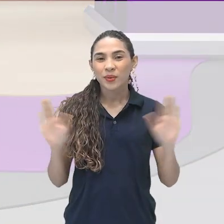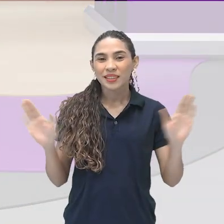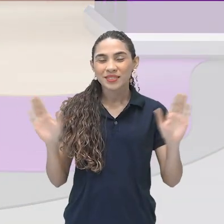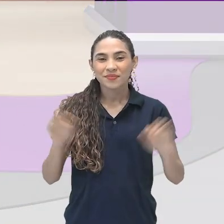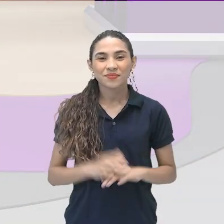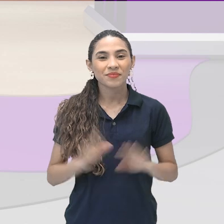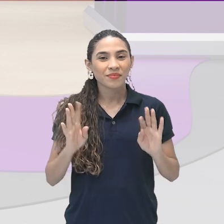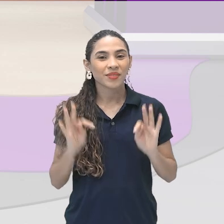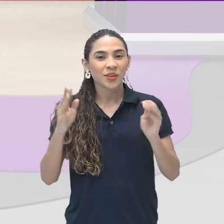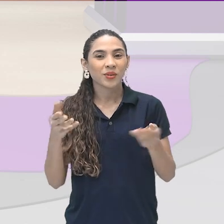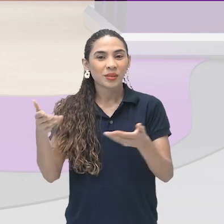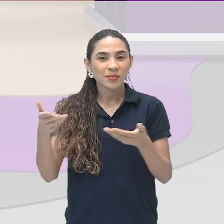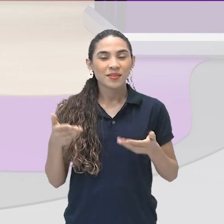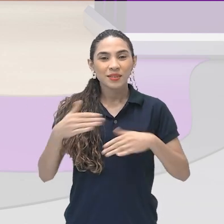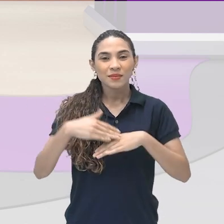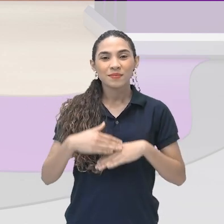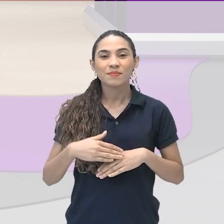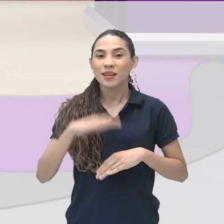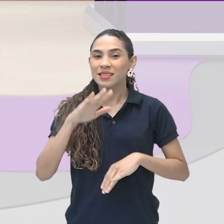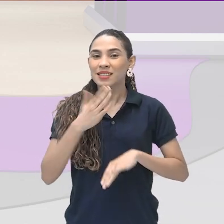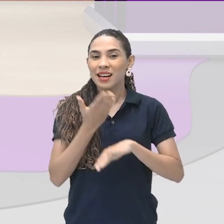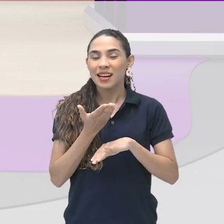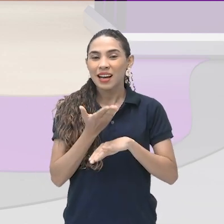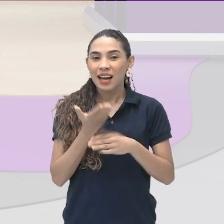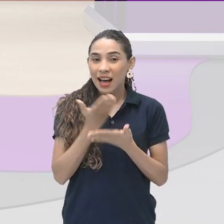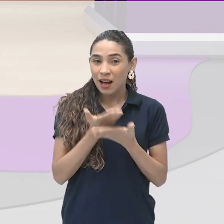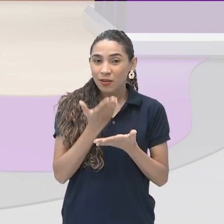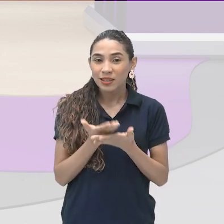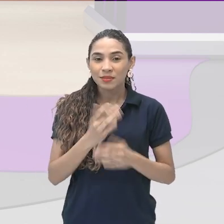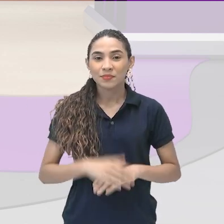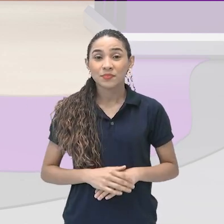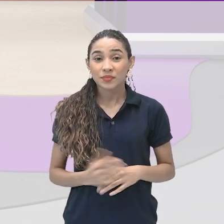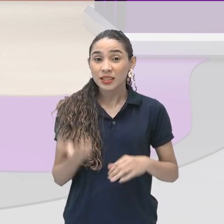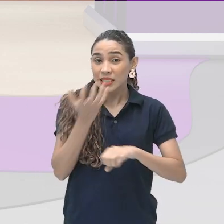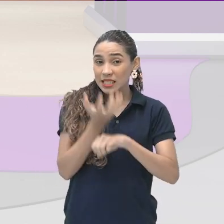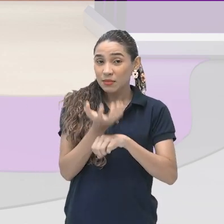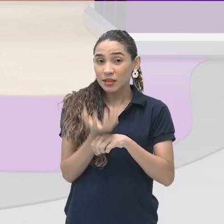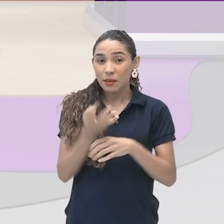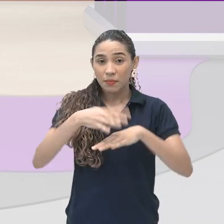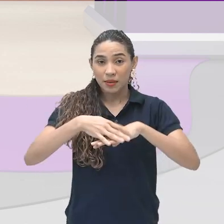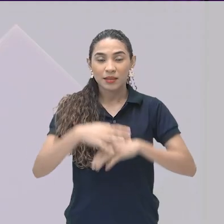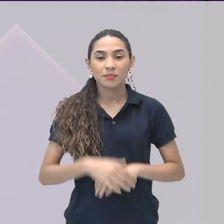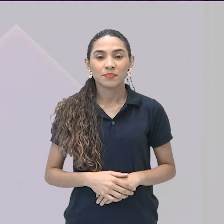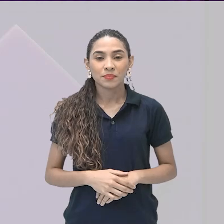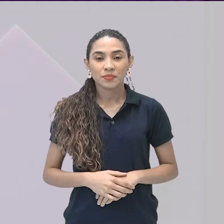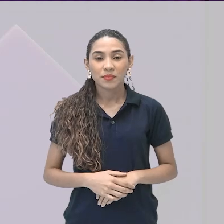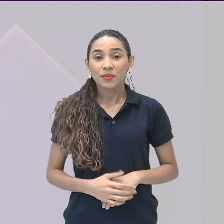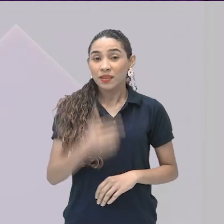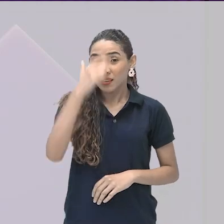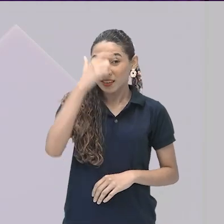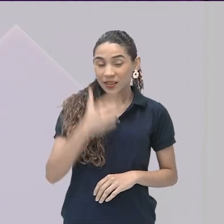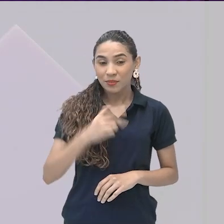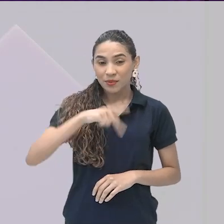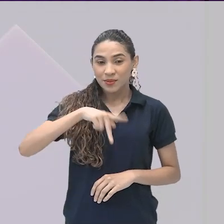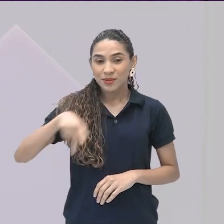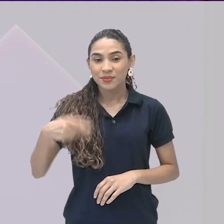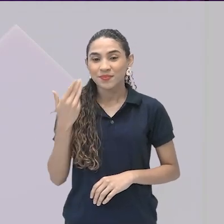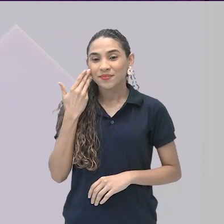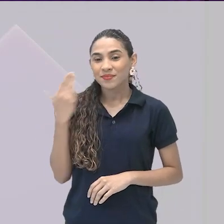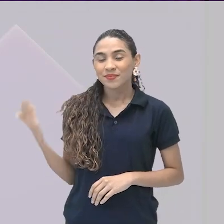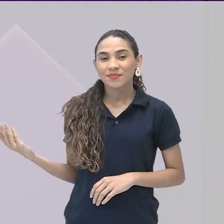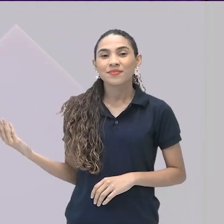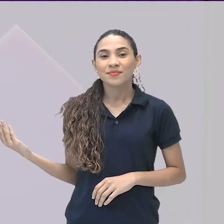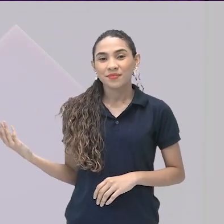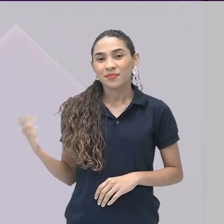Olá, sejam todos bem-vindos a mais uma aula do componente de matemática. Eu sou o professor Aniel